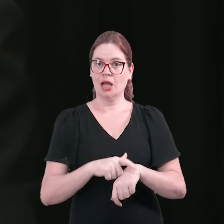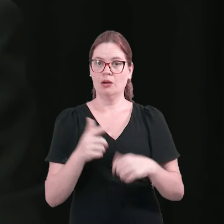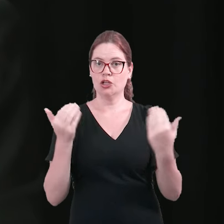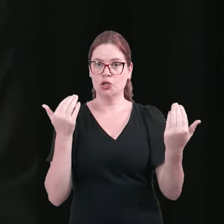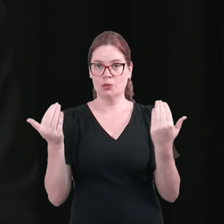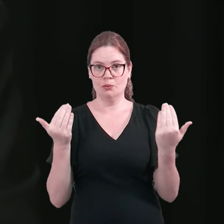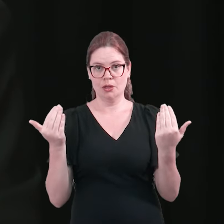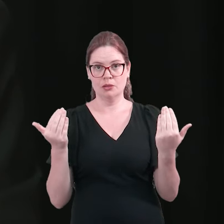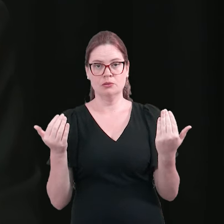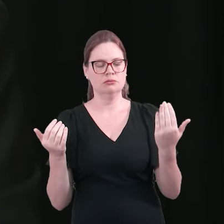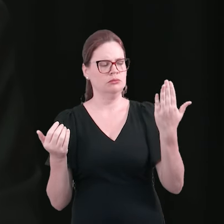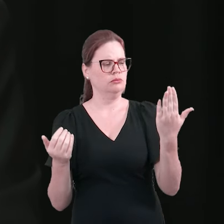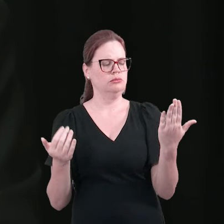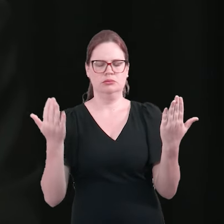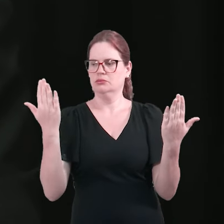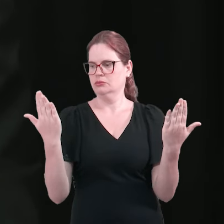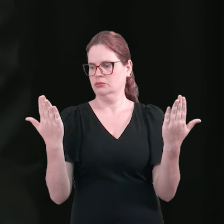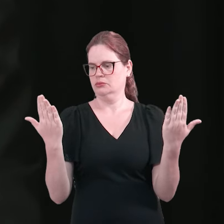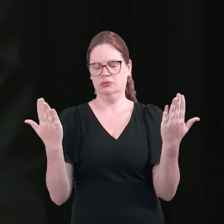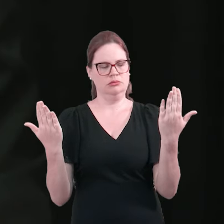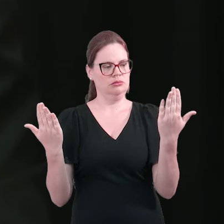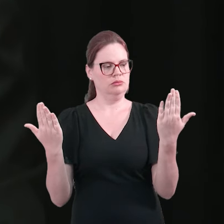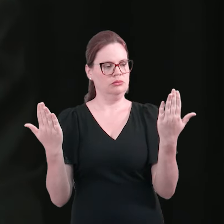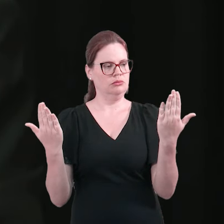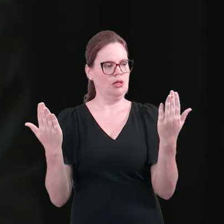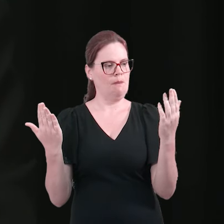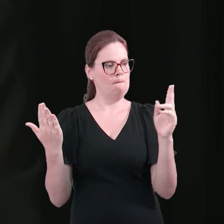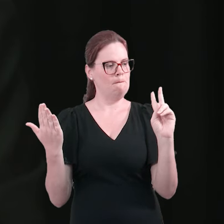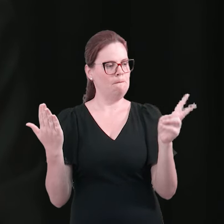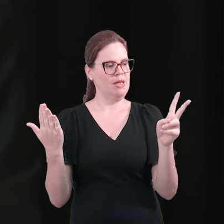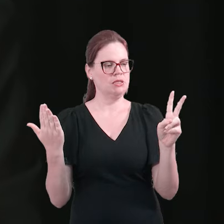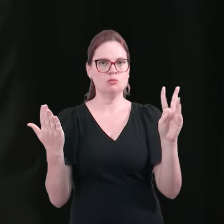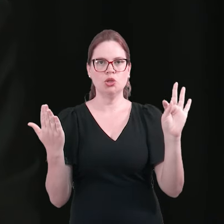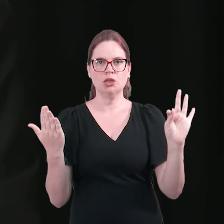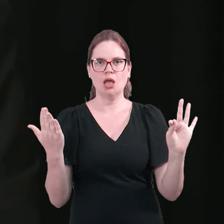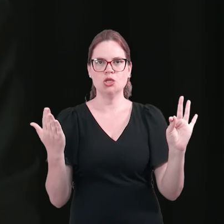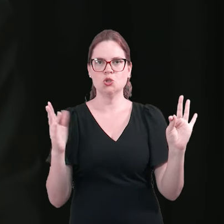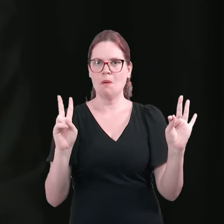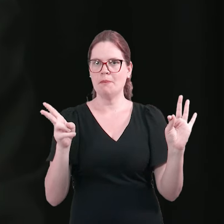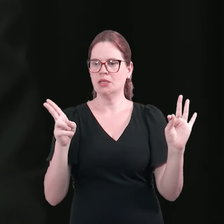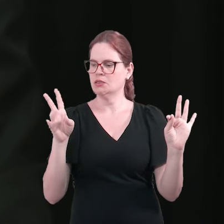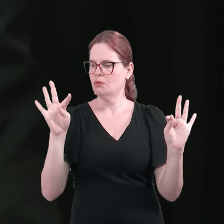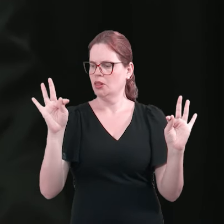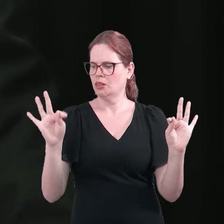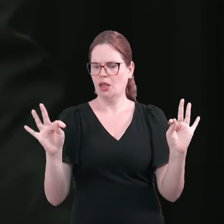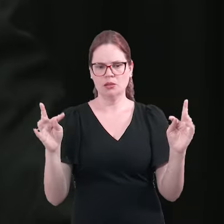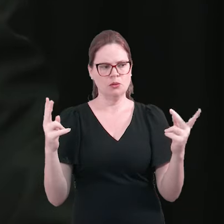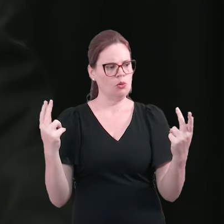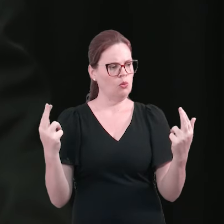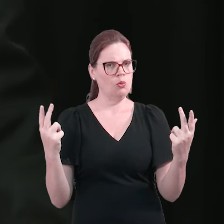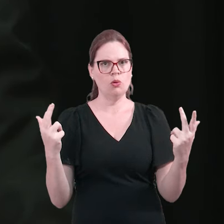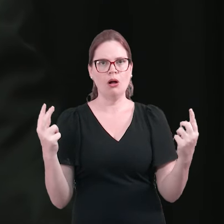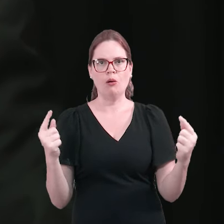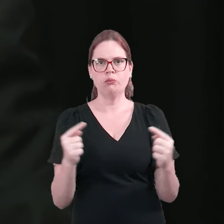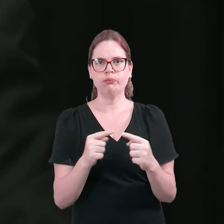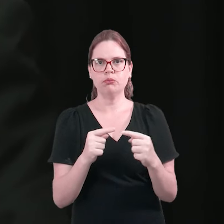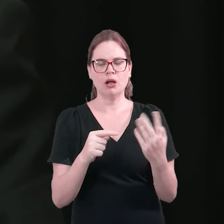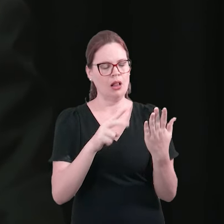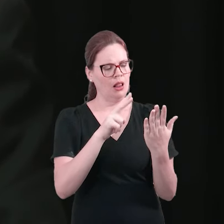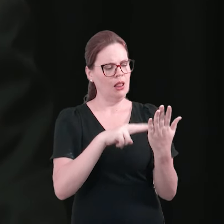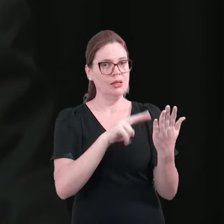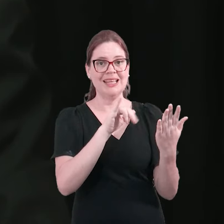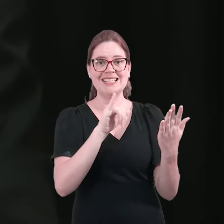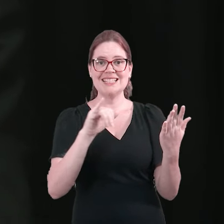naquela comparação foi mostrado que a palavra ela foi preservada. E quando foi olhado o livro